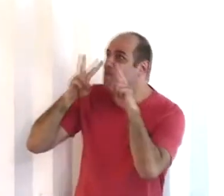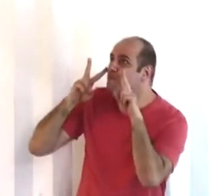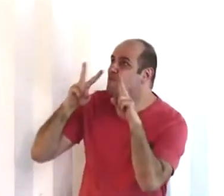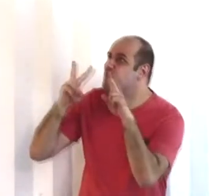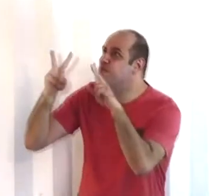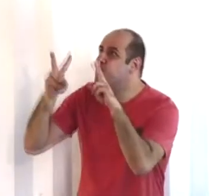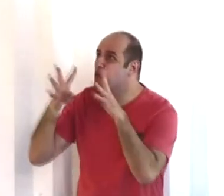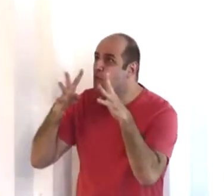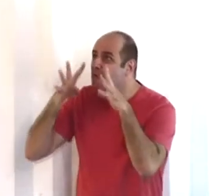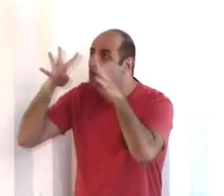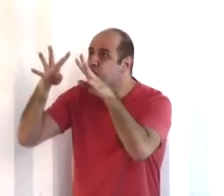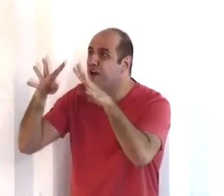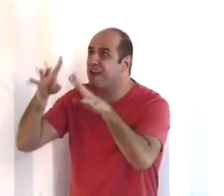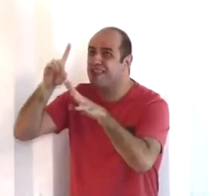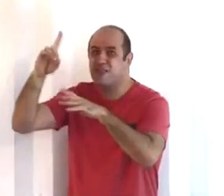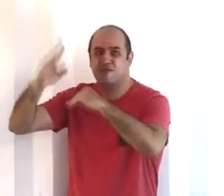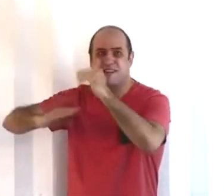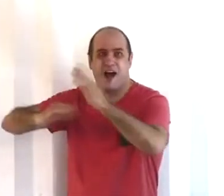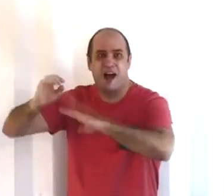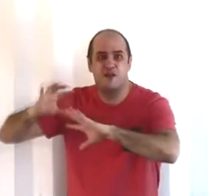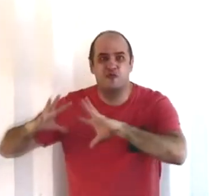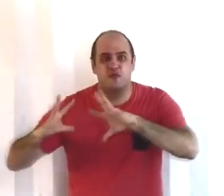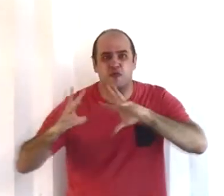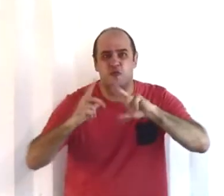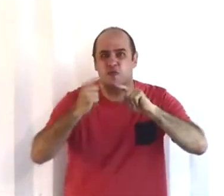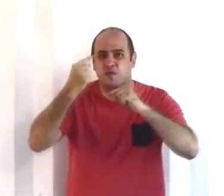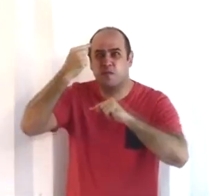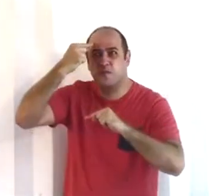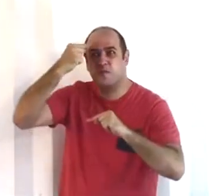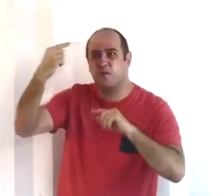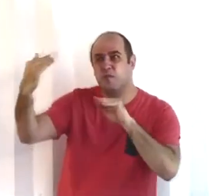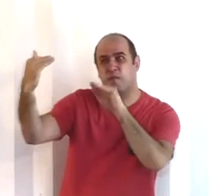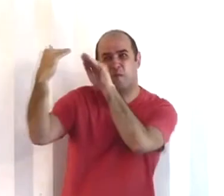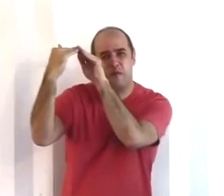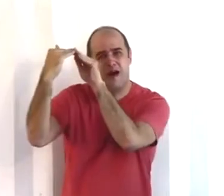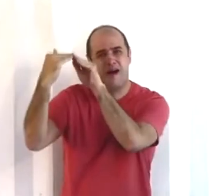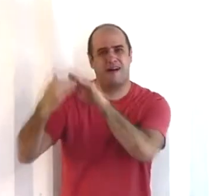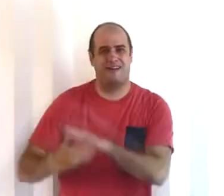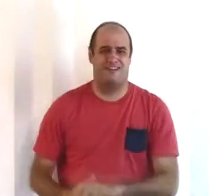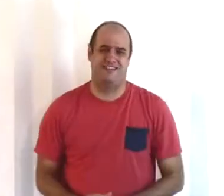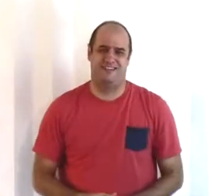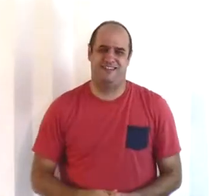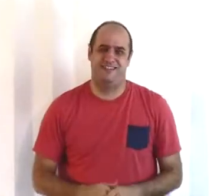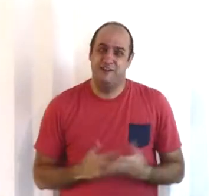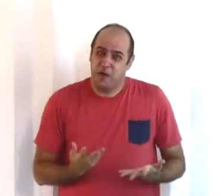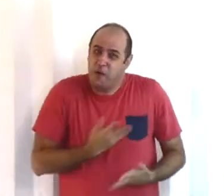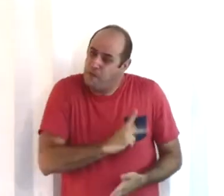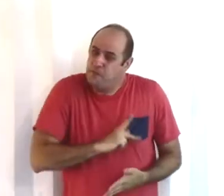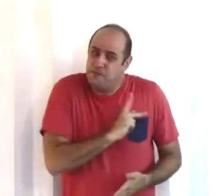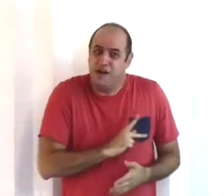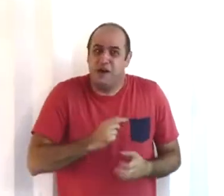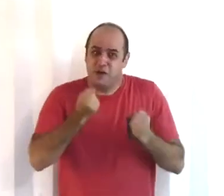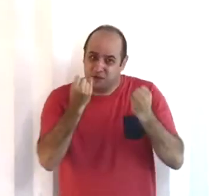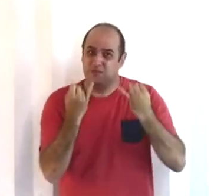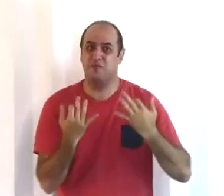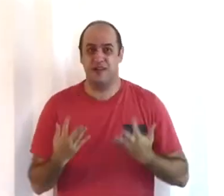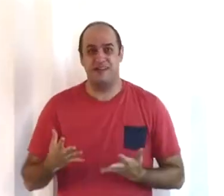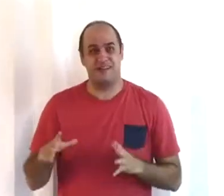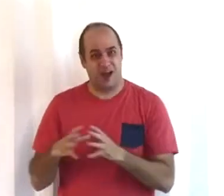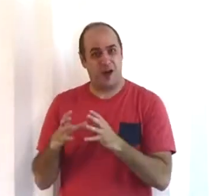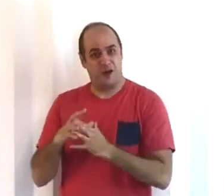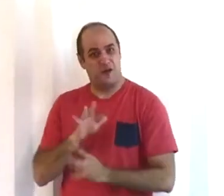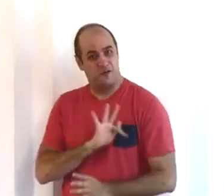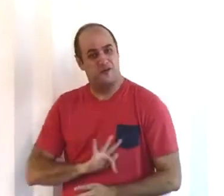nas obras, no coração, na mente do Senhor. Por isso que Paulo insiste com os filipenses. Eles